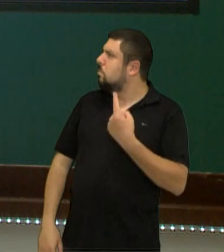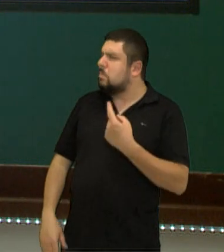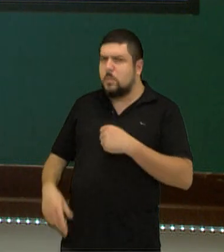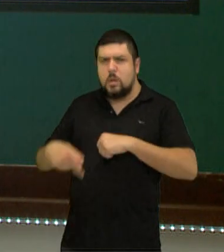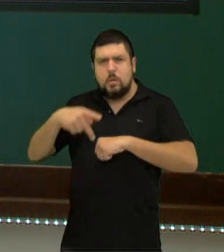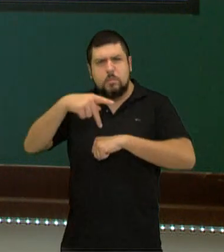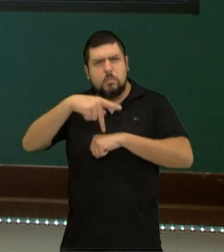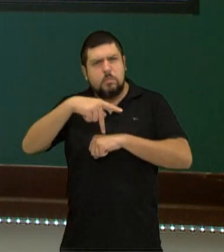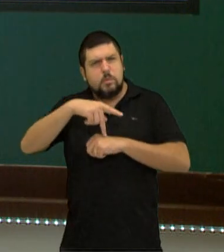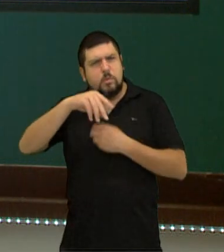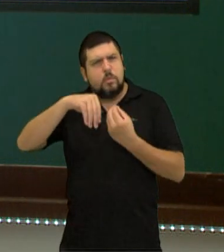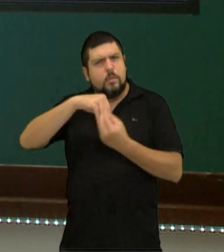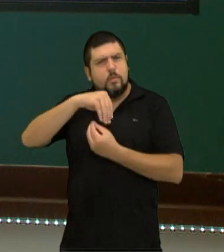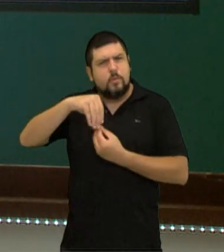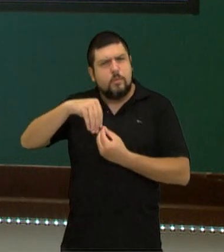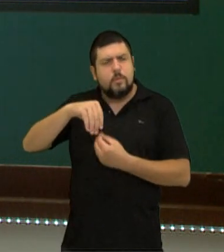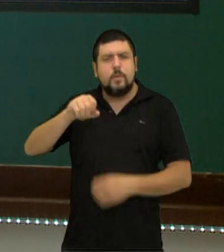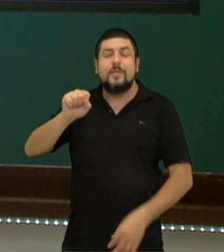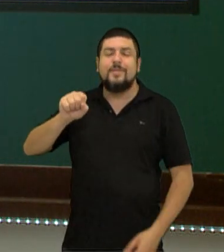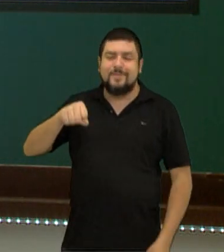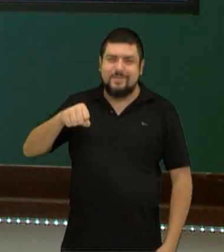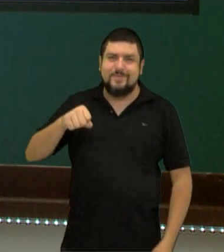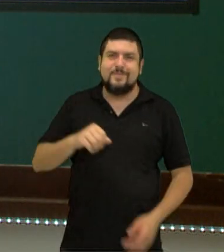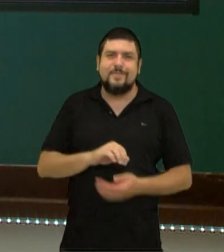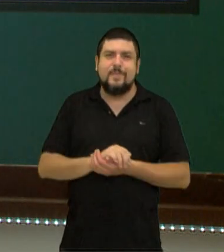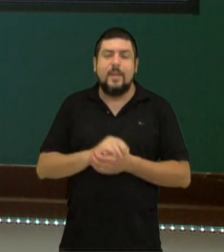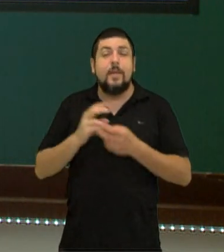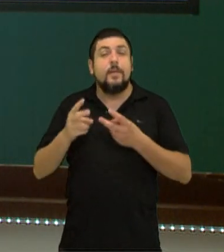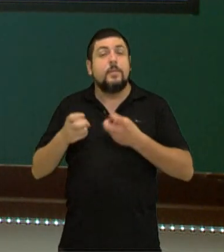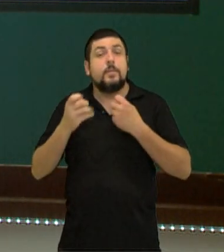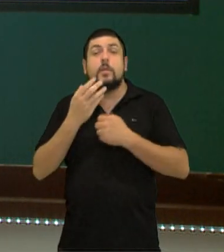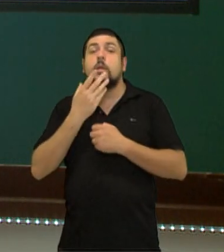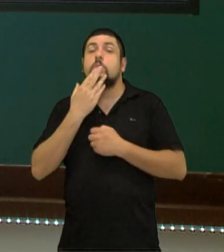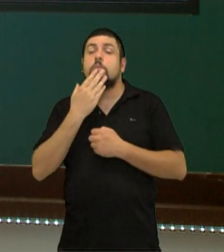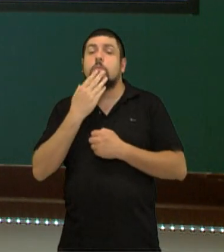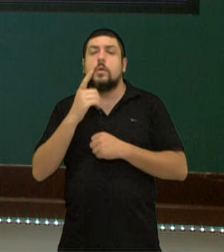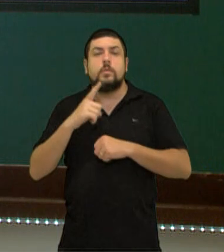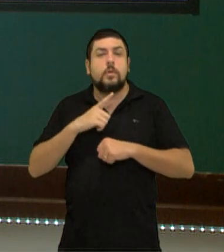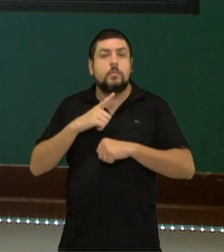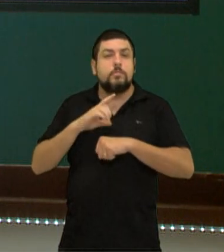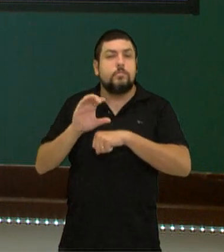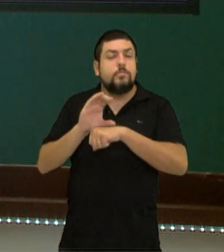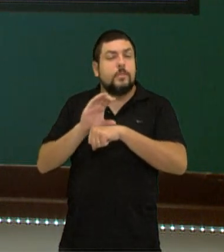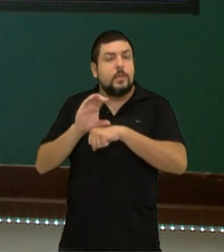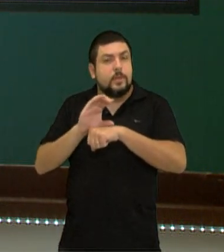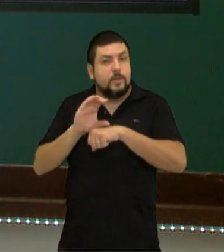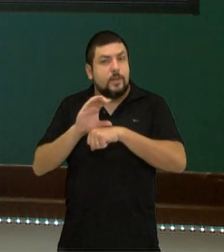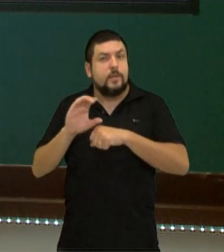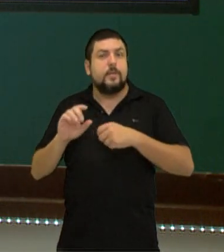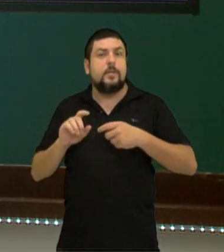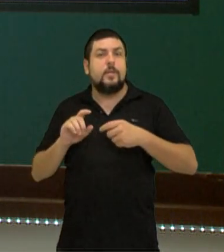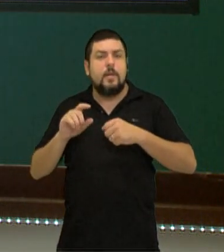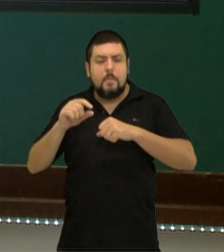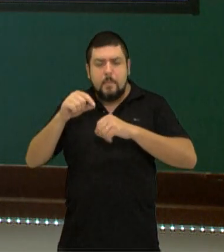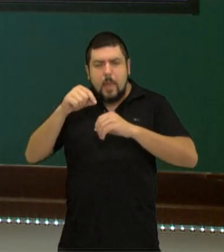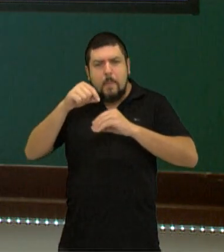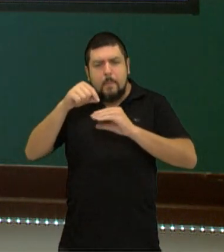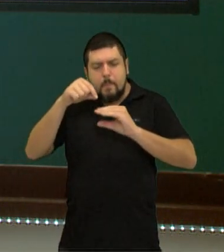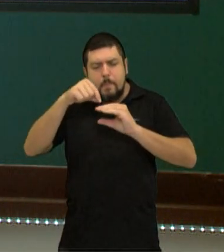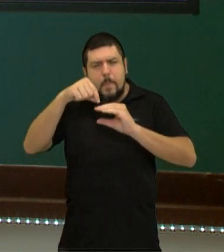É. Observem a coloração. Você percebe cinza, pontinhos